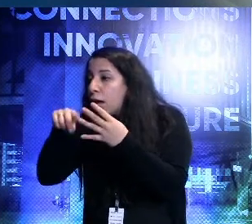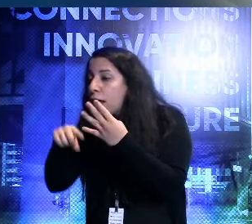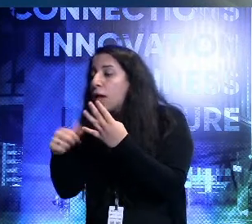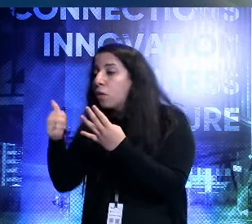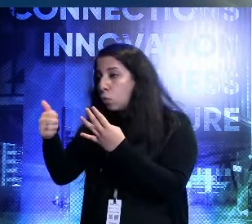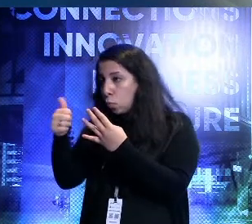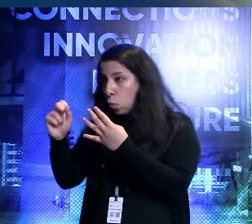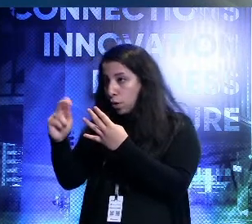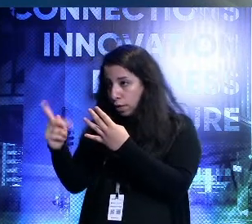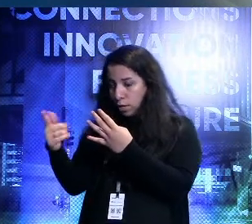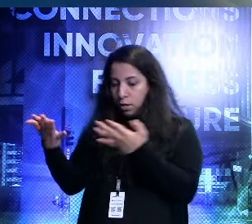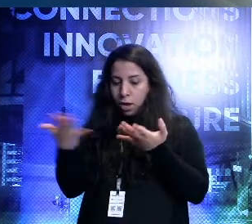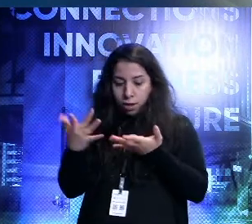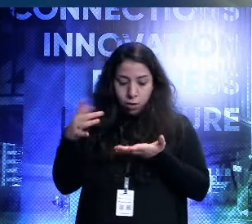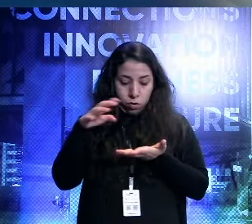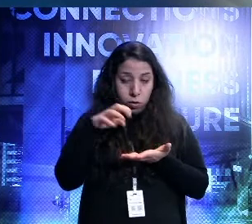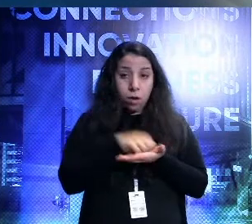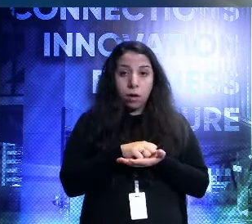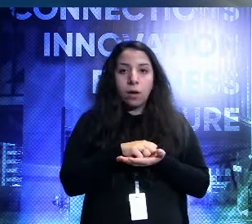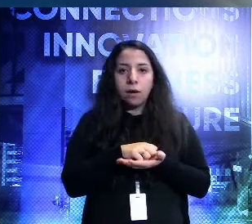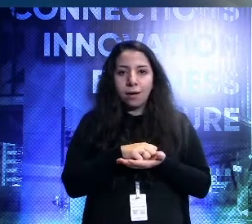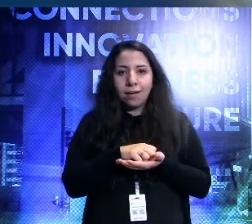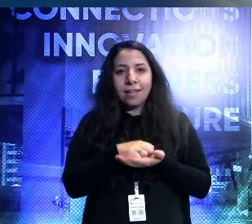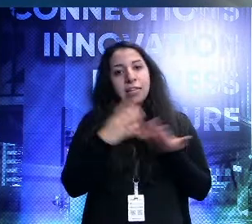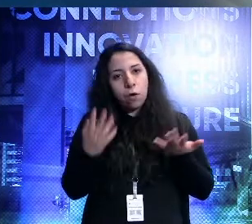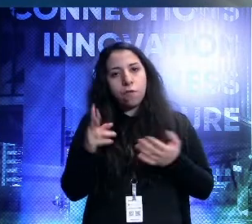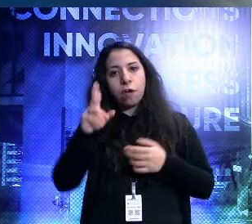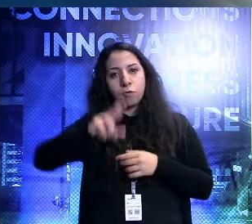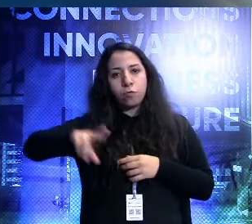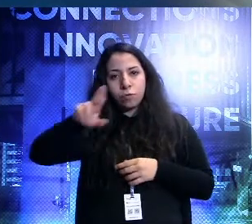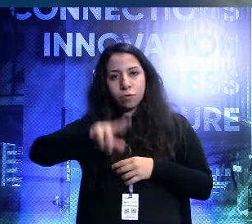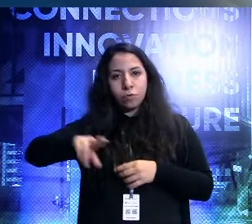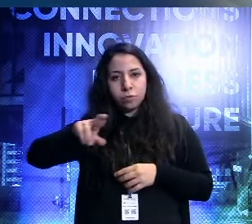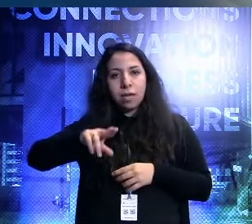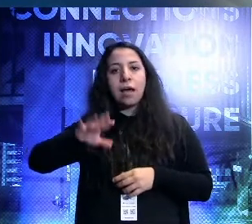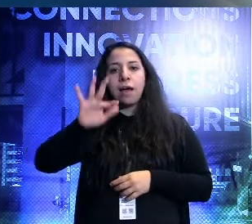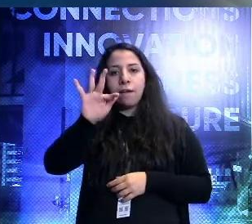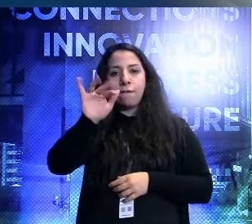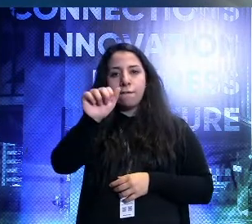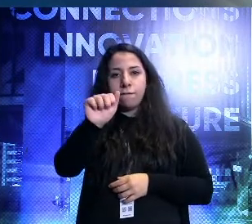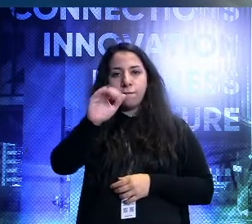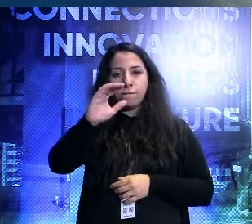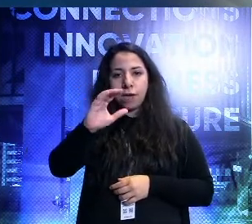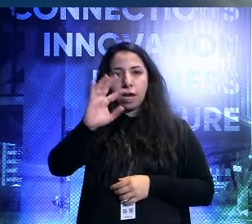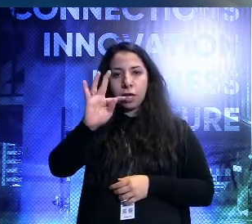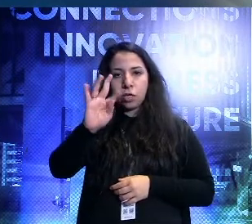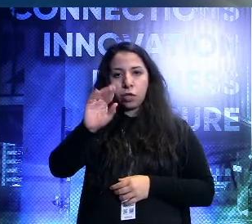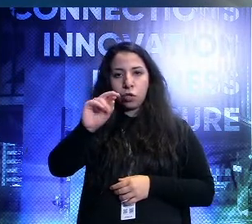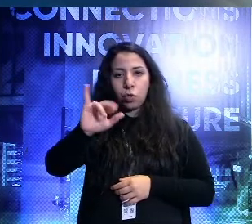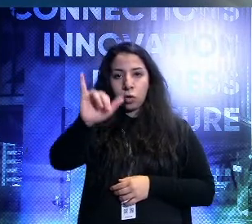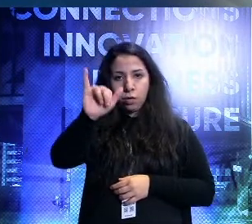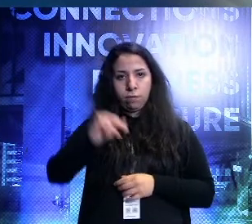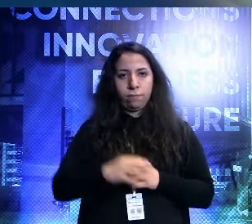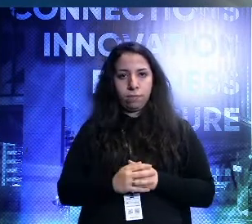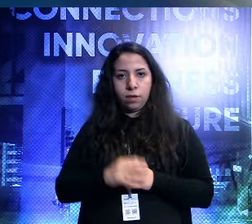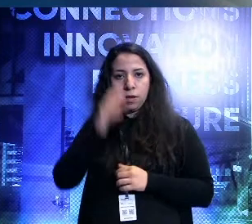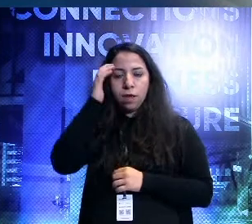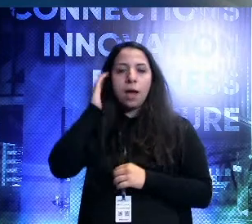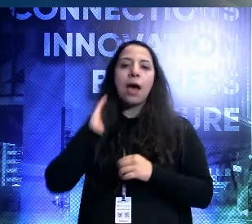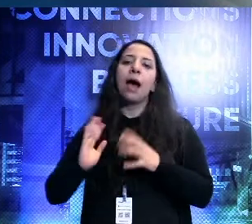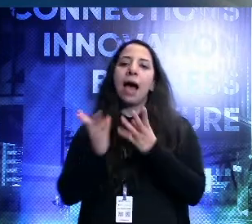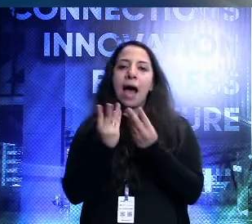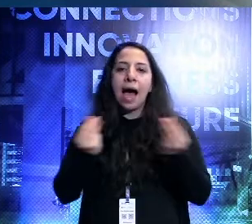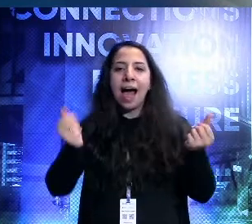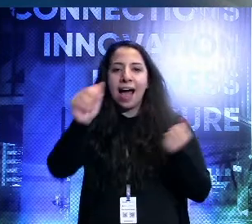um Abstract Factory, onde a gente vai ter uma classe abstrata, e